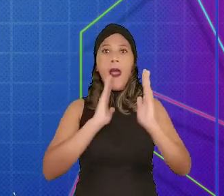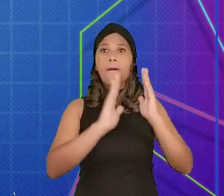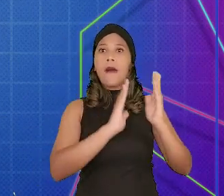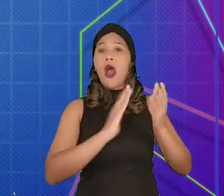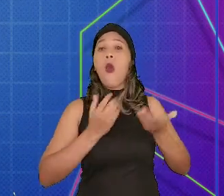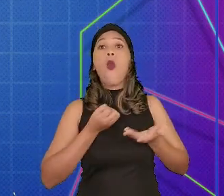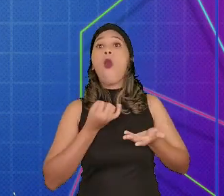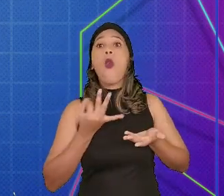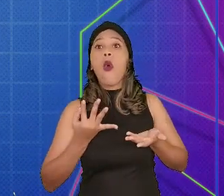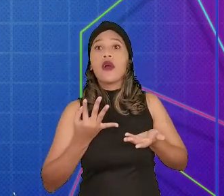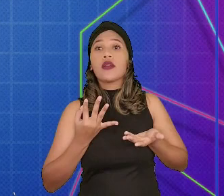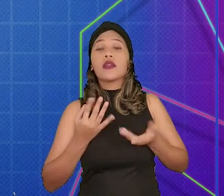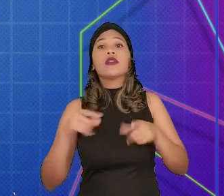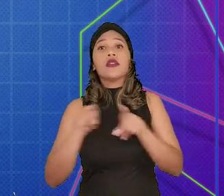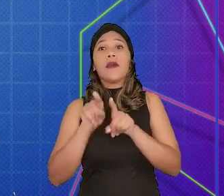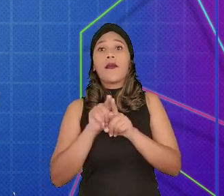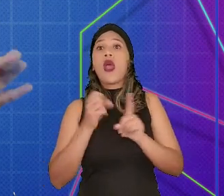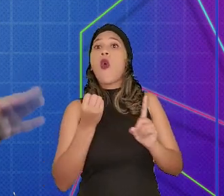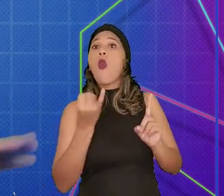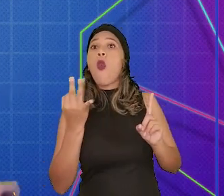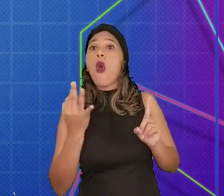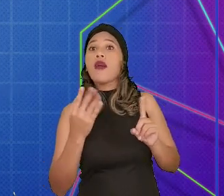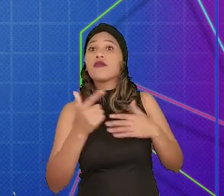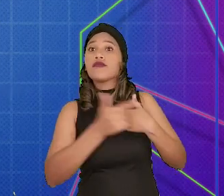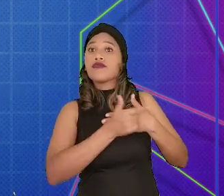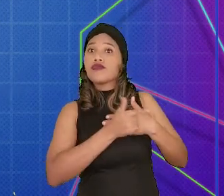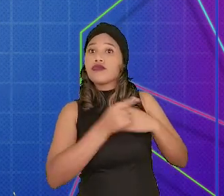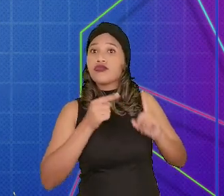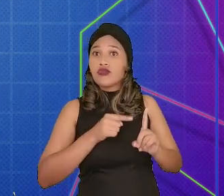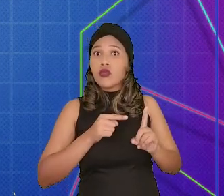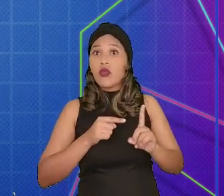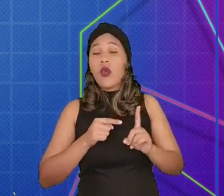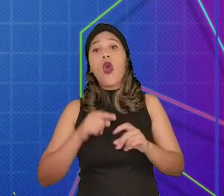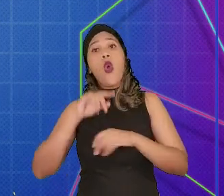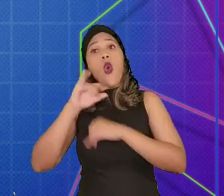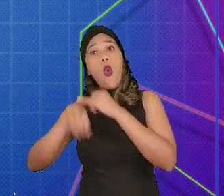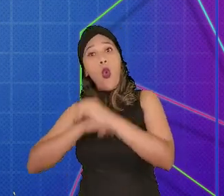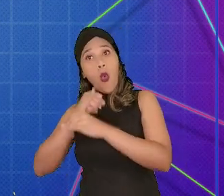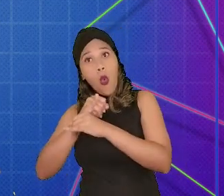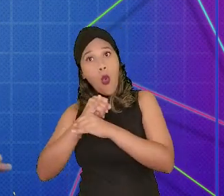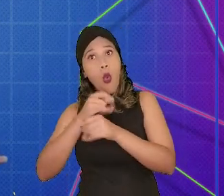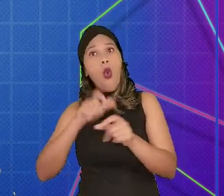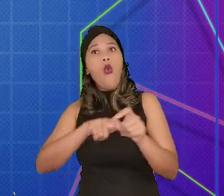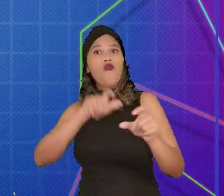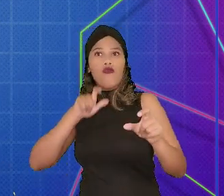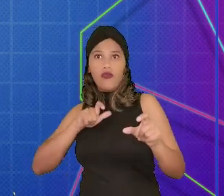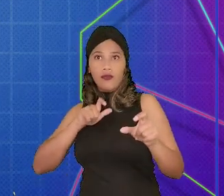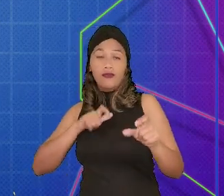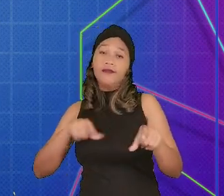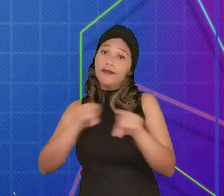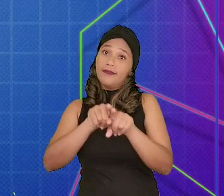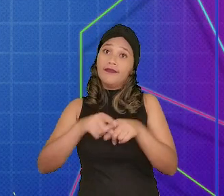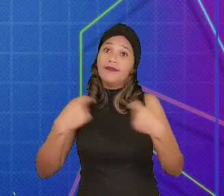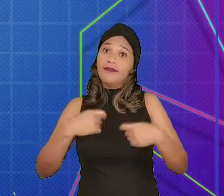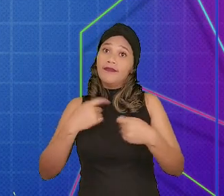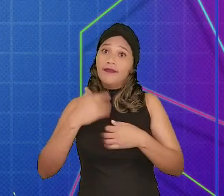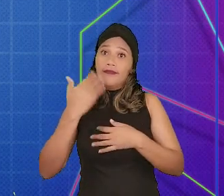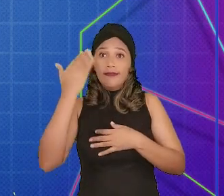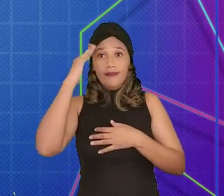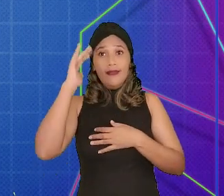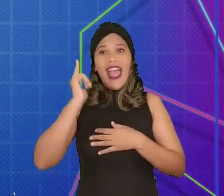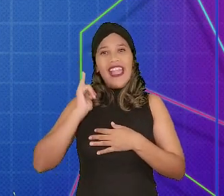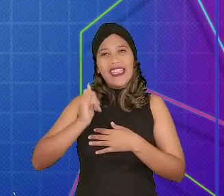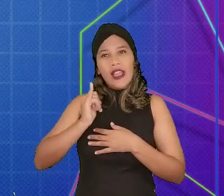terá, a quantidade de jogadores e se será jogado online ou offline. Uma boa narrativa é essencial para o